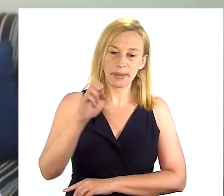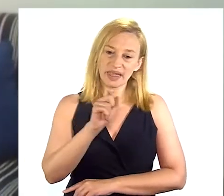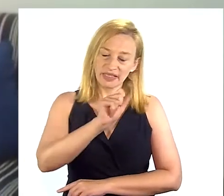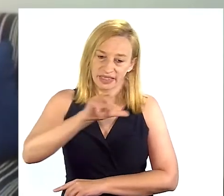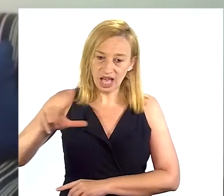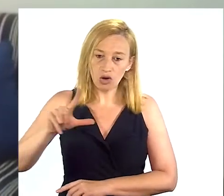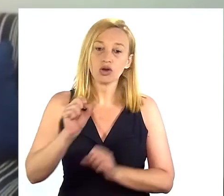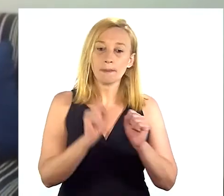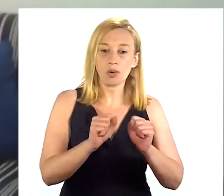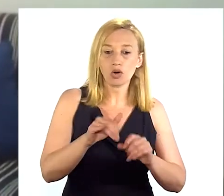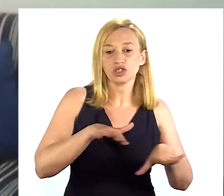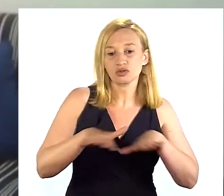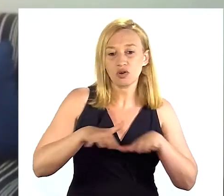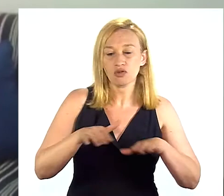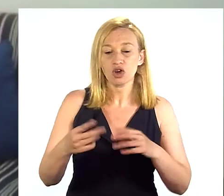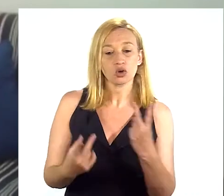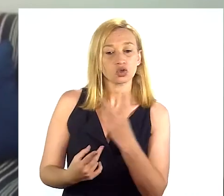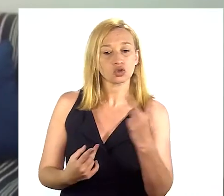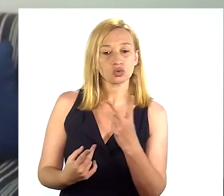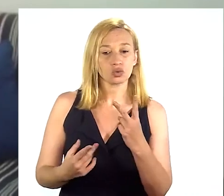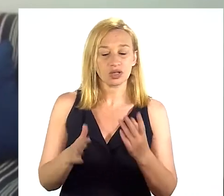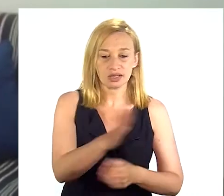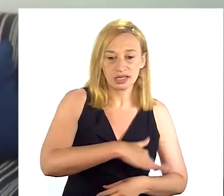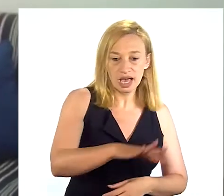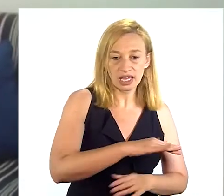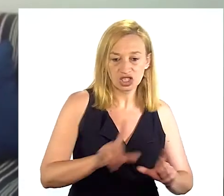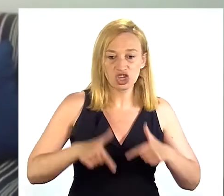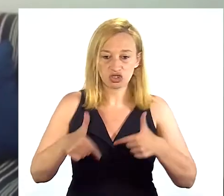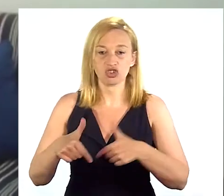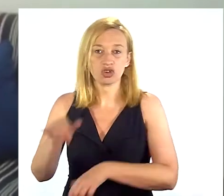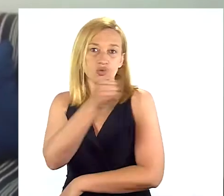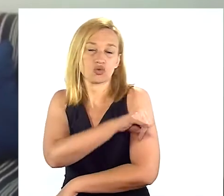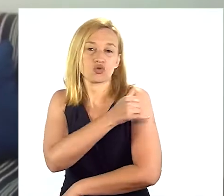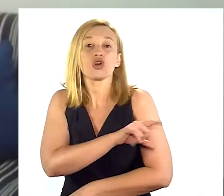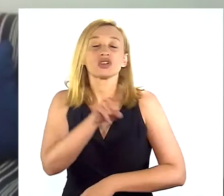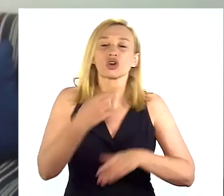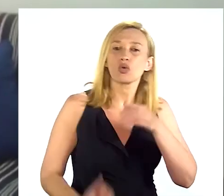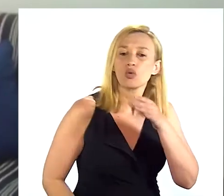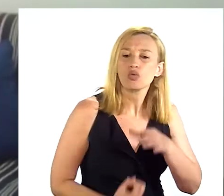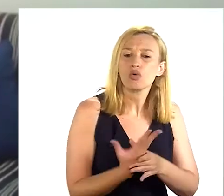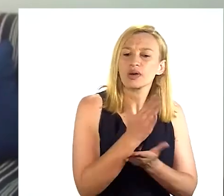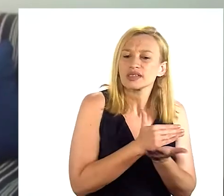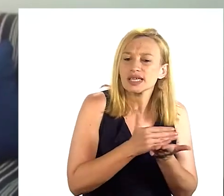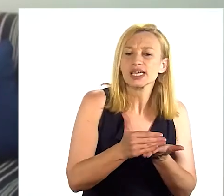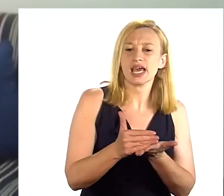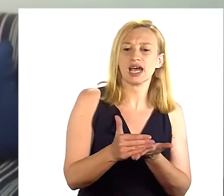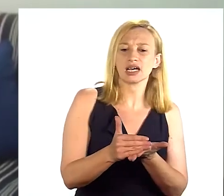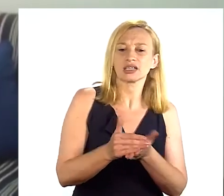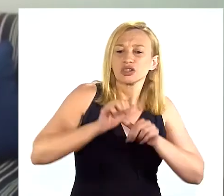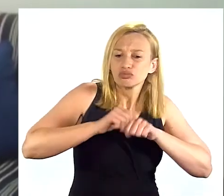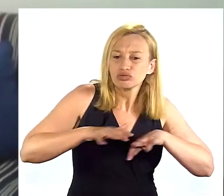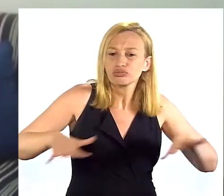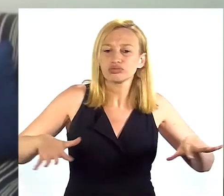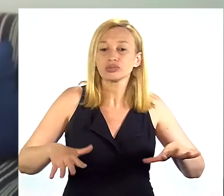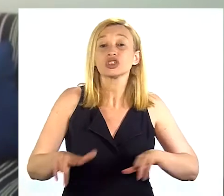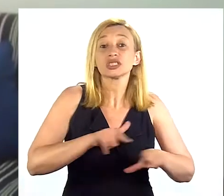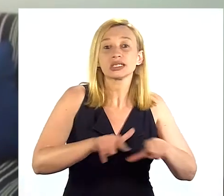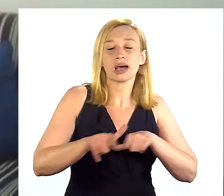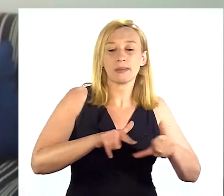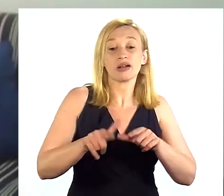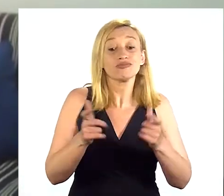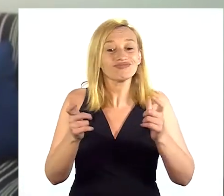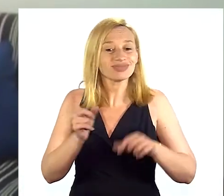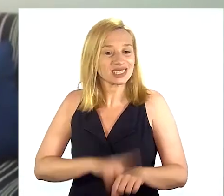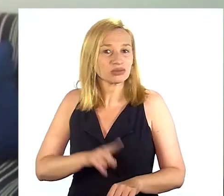metal, e você pode desenvolver os 2 campos de atuação no rio. Então, você começa a criar